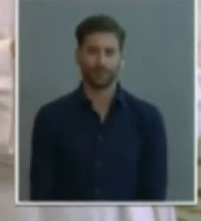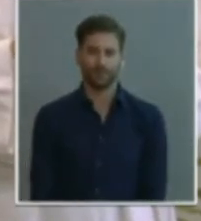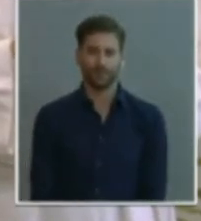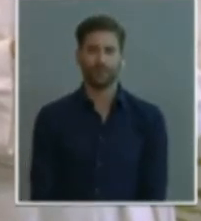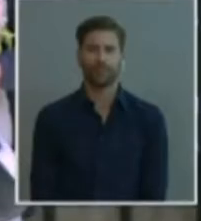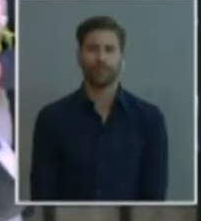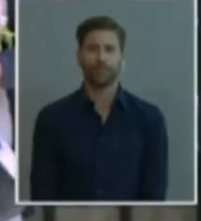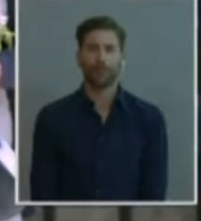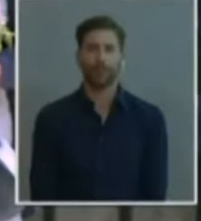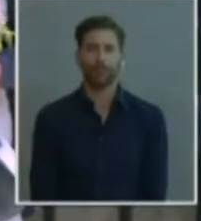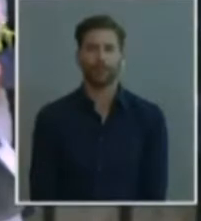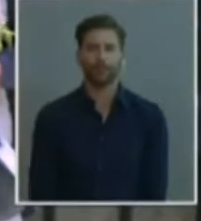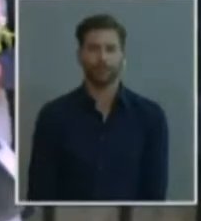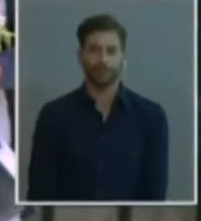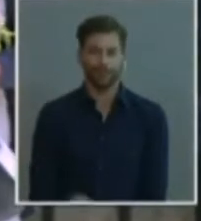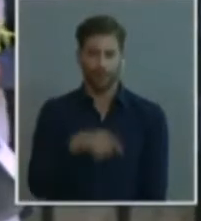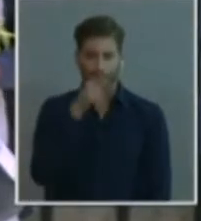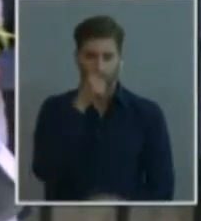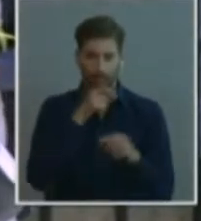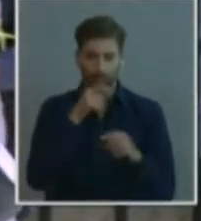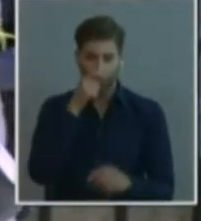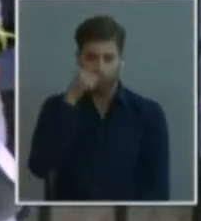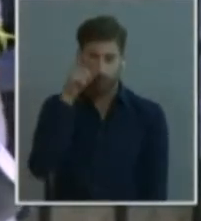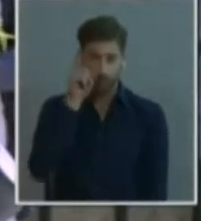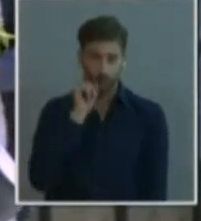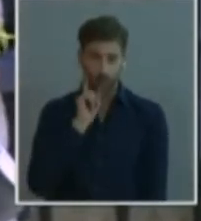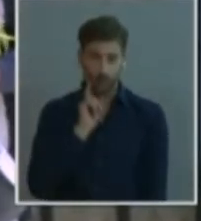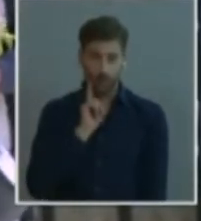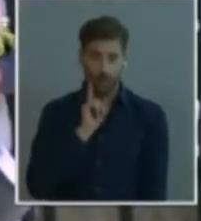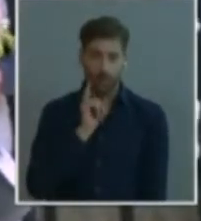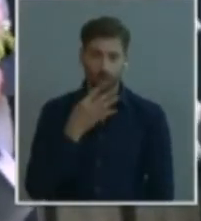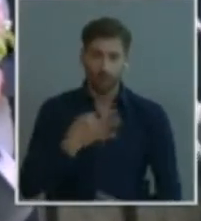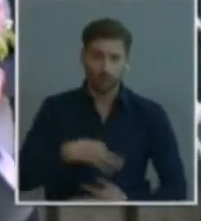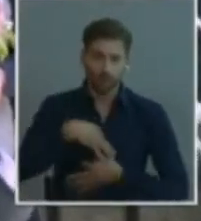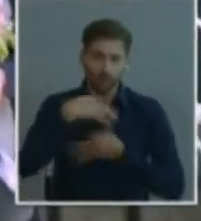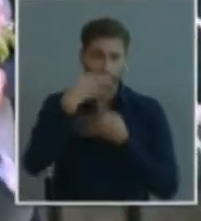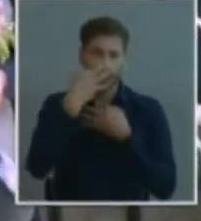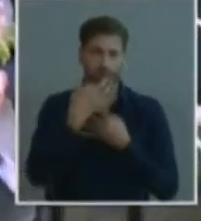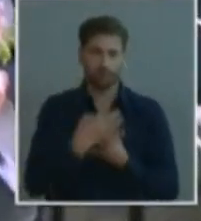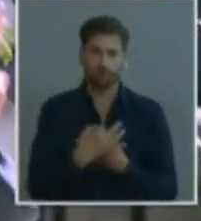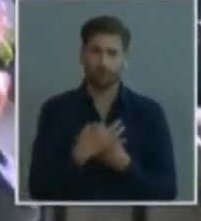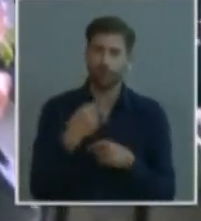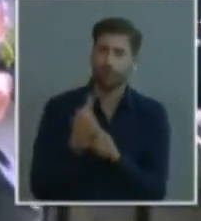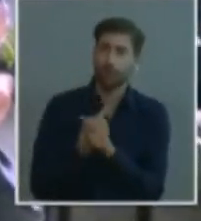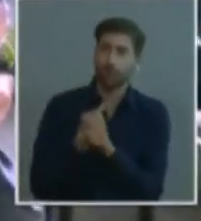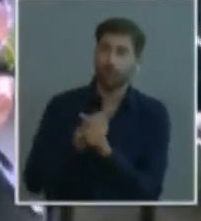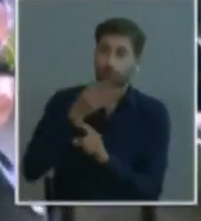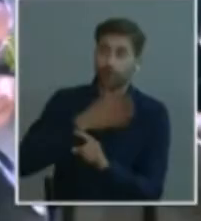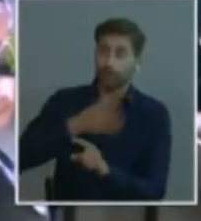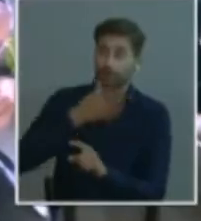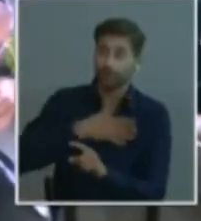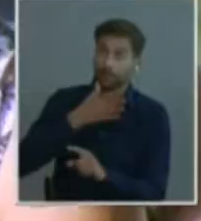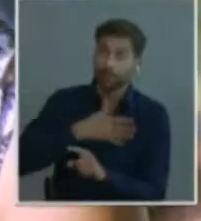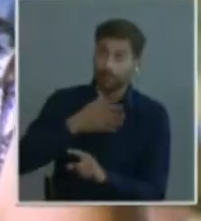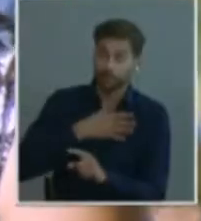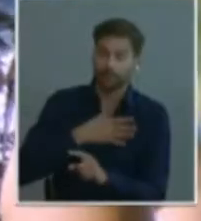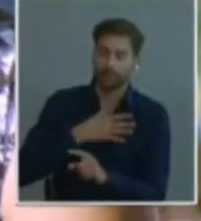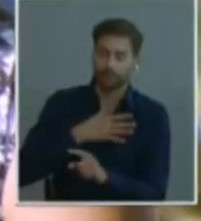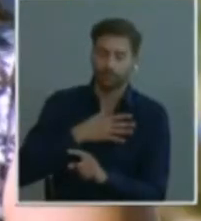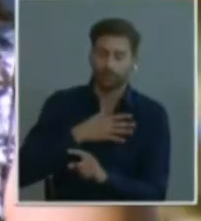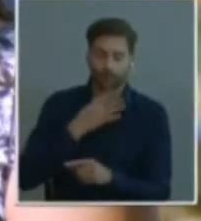Bem-aventurada aquela que acreditou no cumprimento de tudo quanto lhe foi dito da parte do